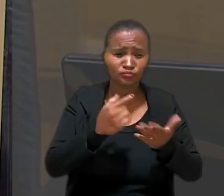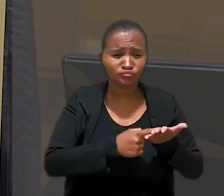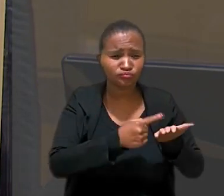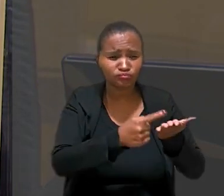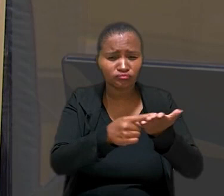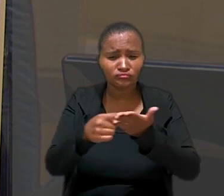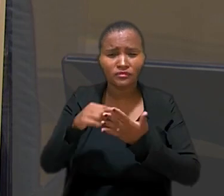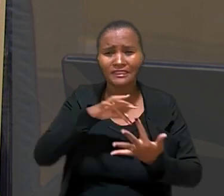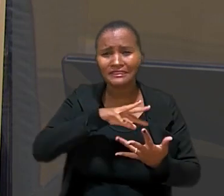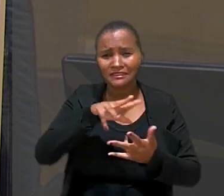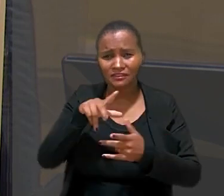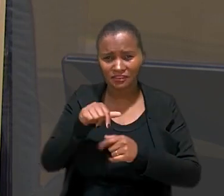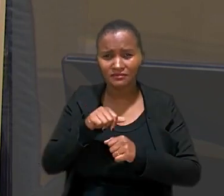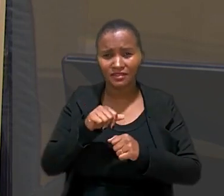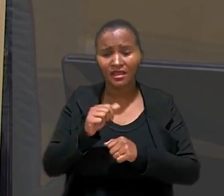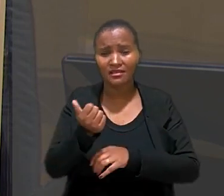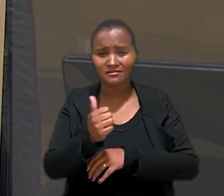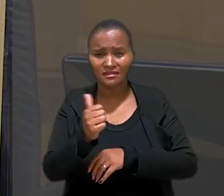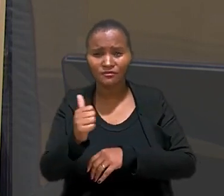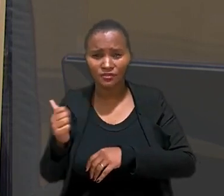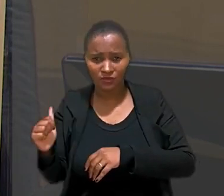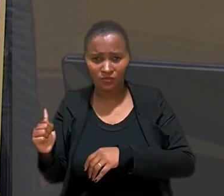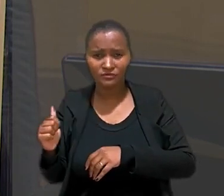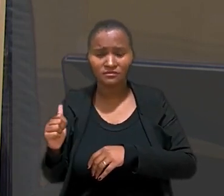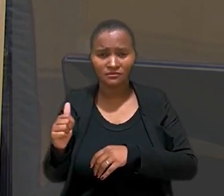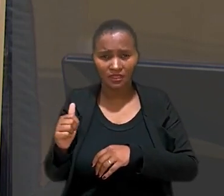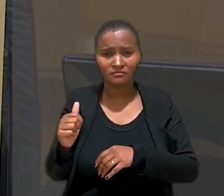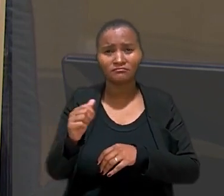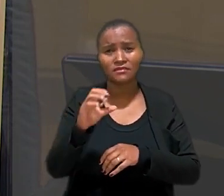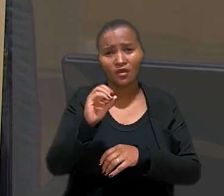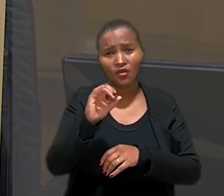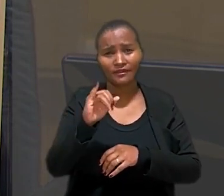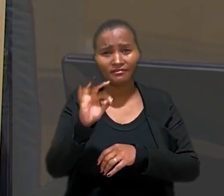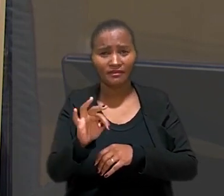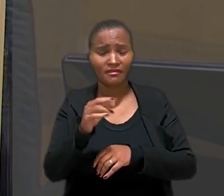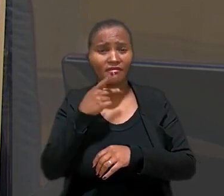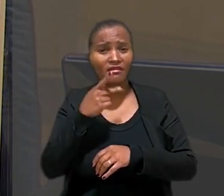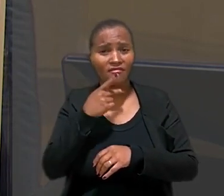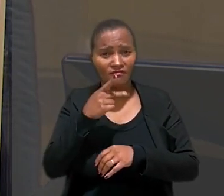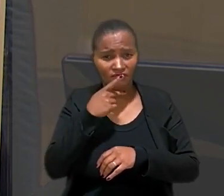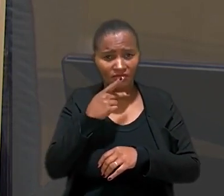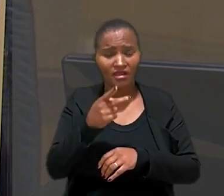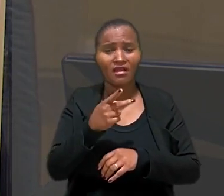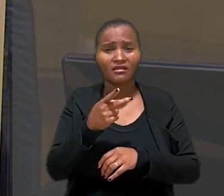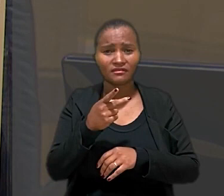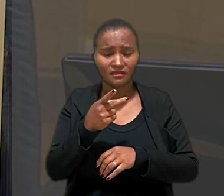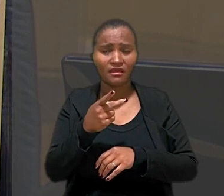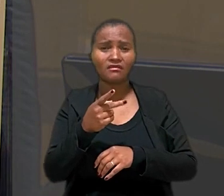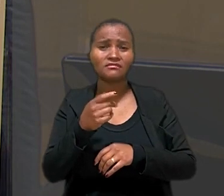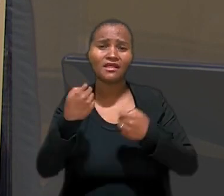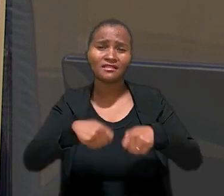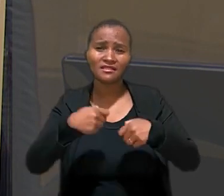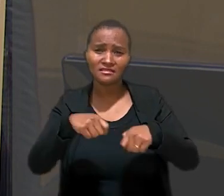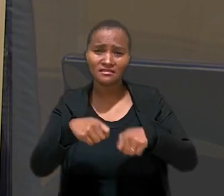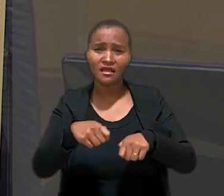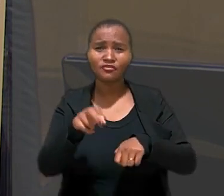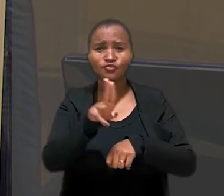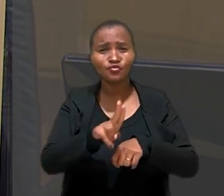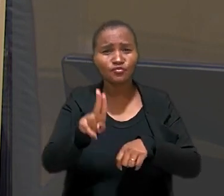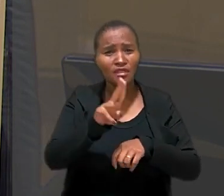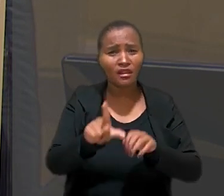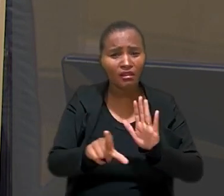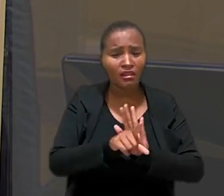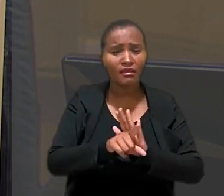convenções internacionais, particularmente a 111 da OIT, que fala na necessidade de formular e aplicar políticas